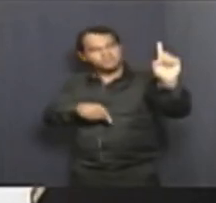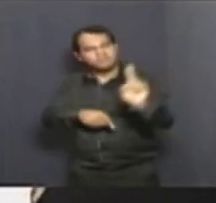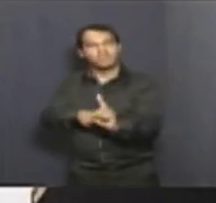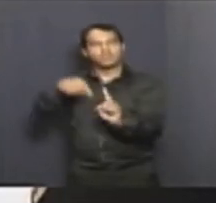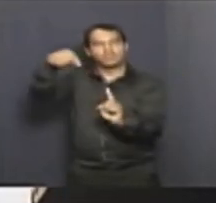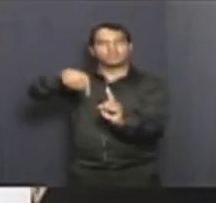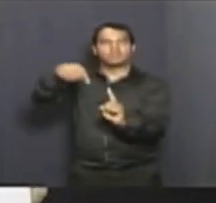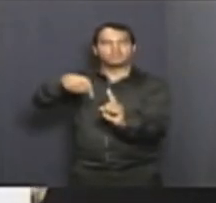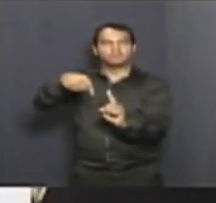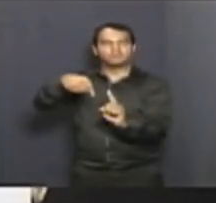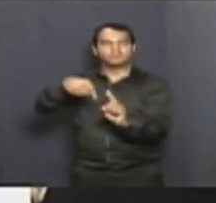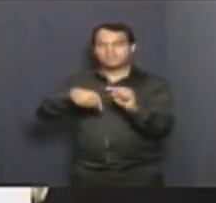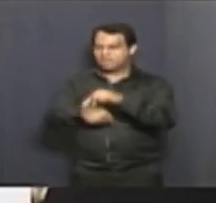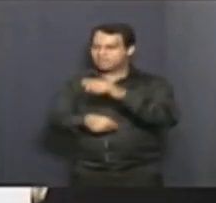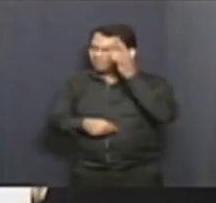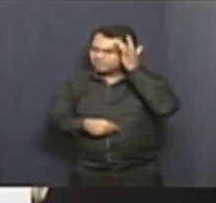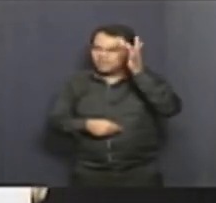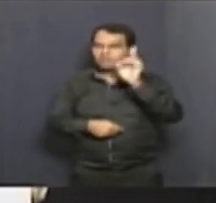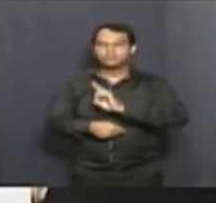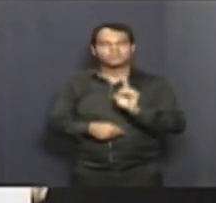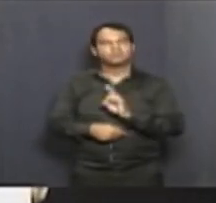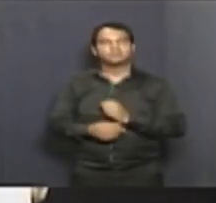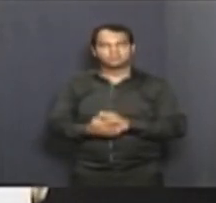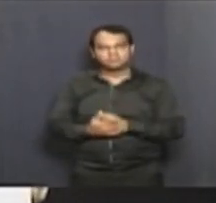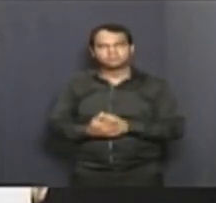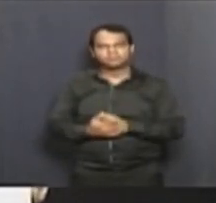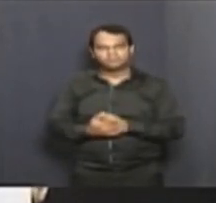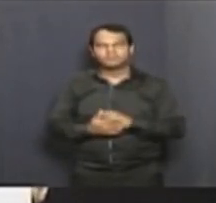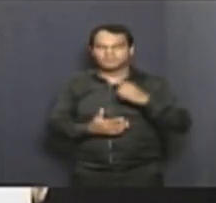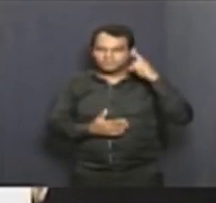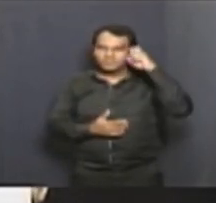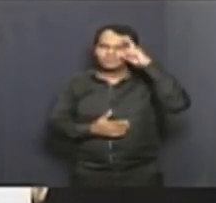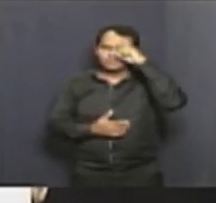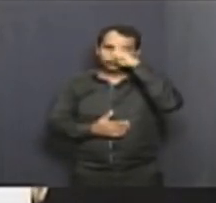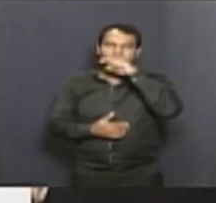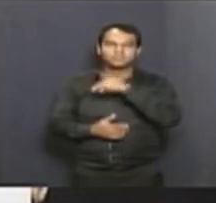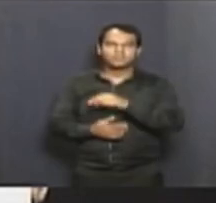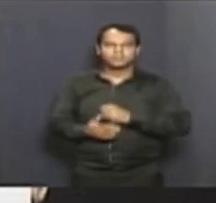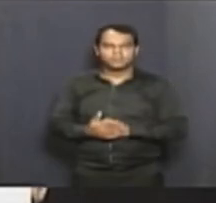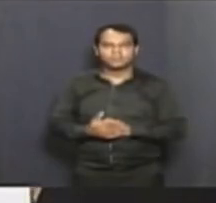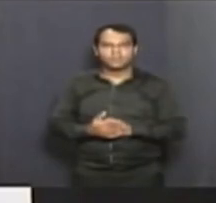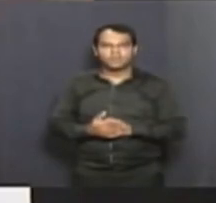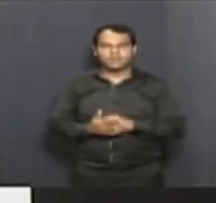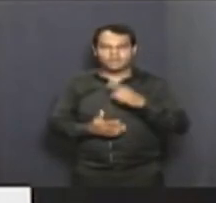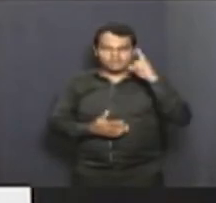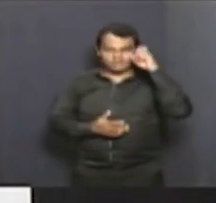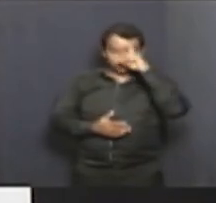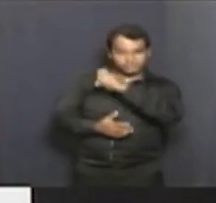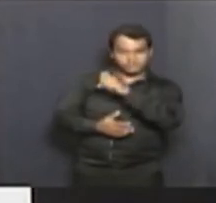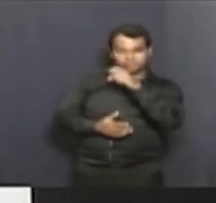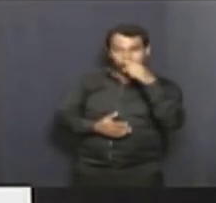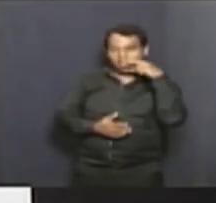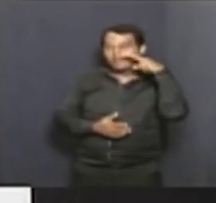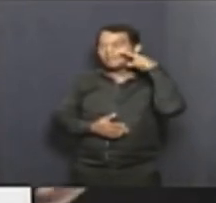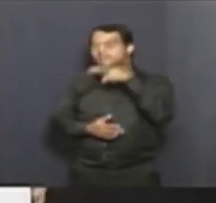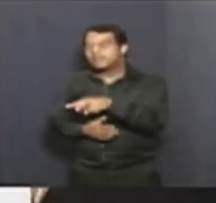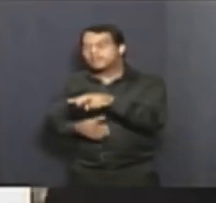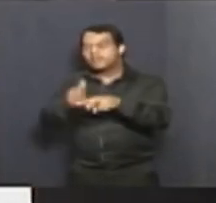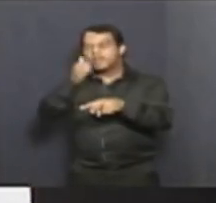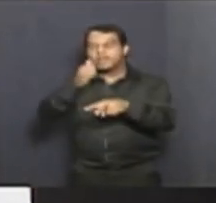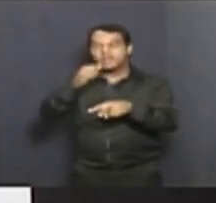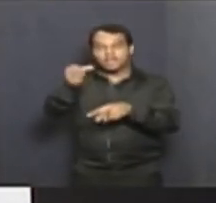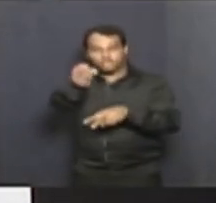não é fácil é não é não é fácil ver uma sogra que gosta tanto do